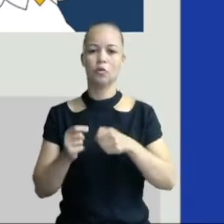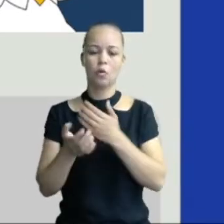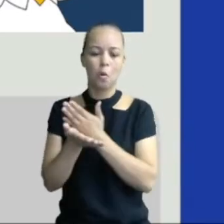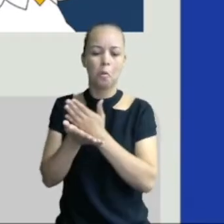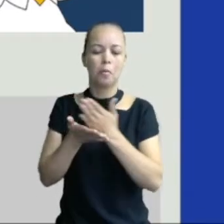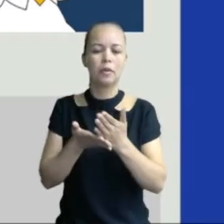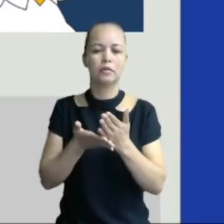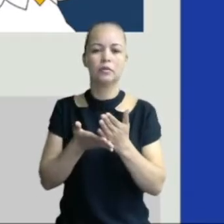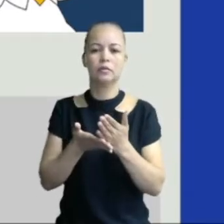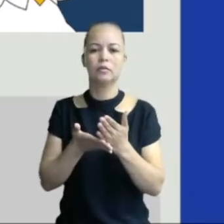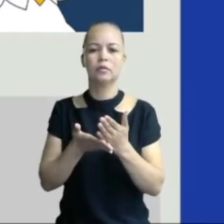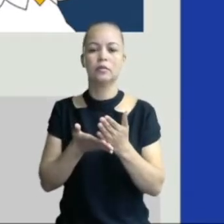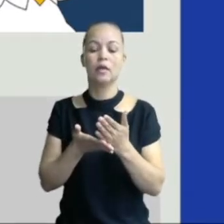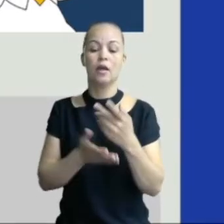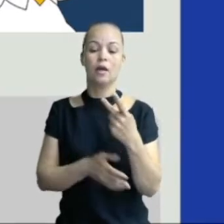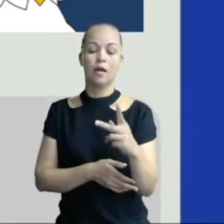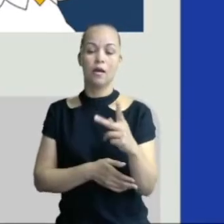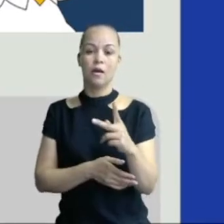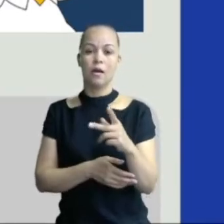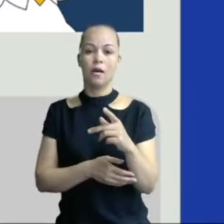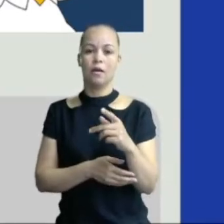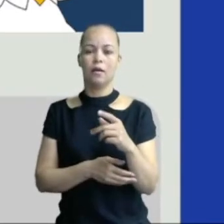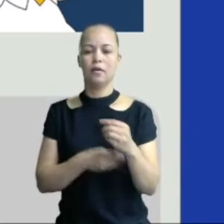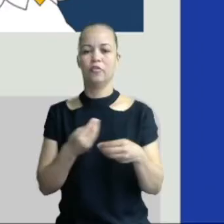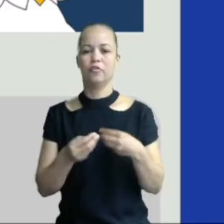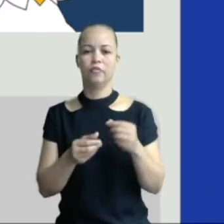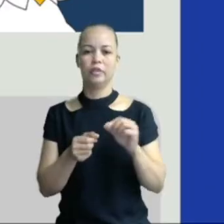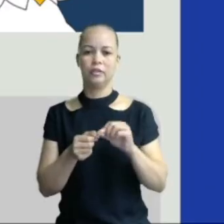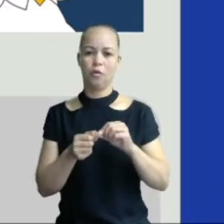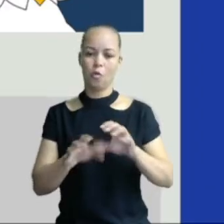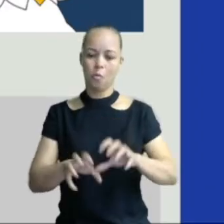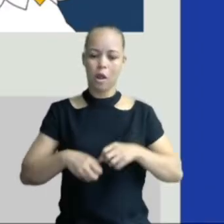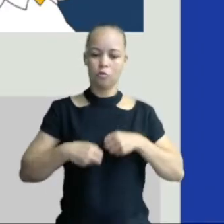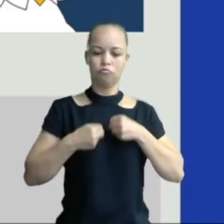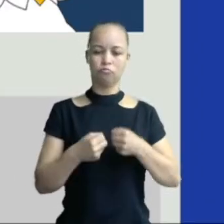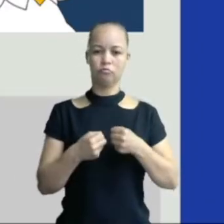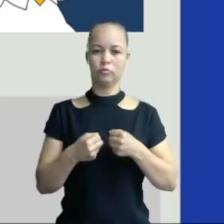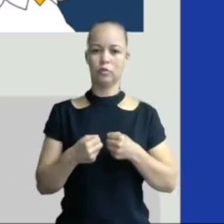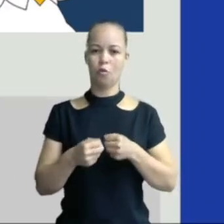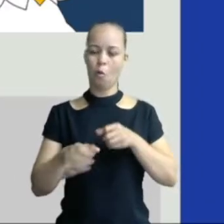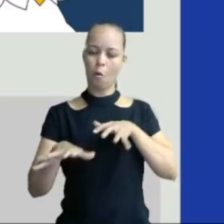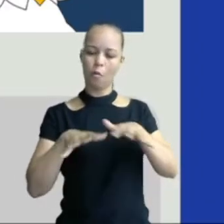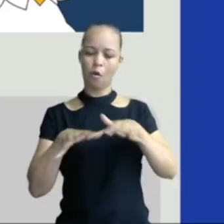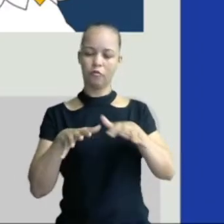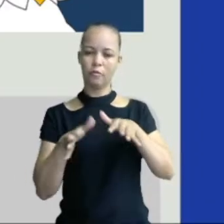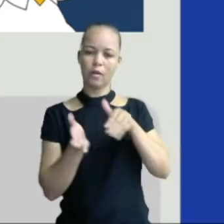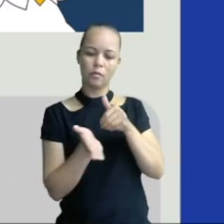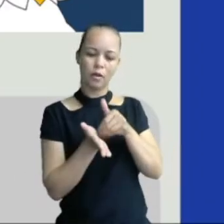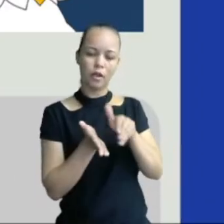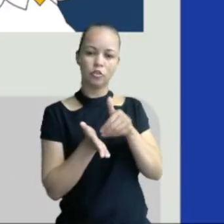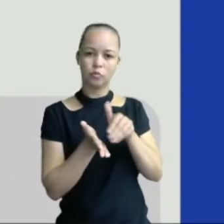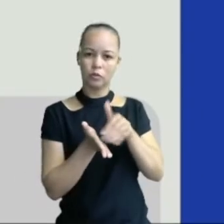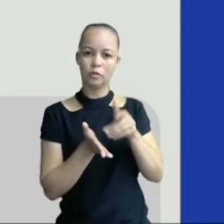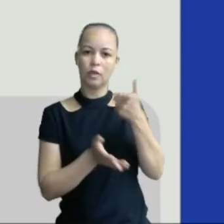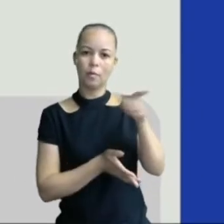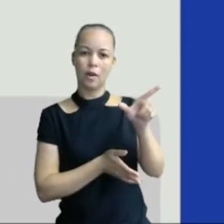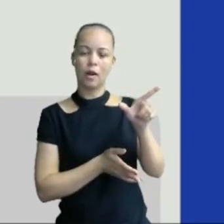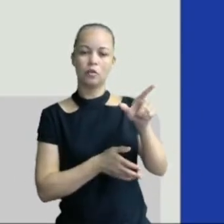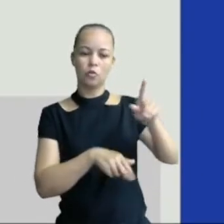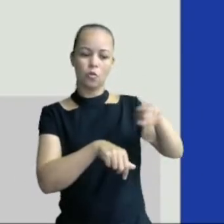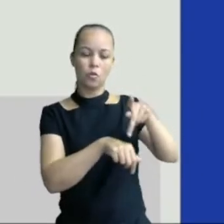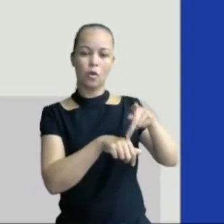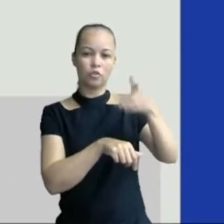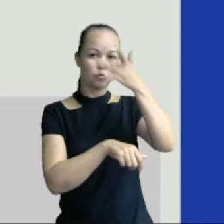e desta feita com mais vigor o movimento para expulsar os